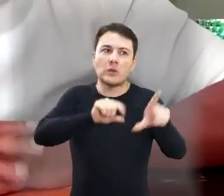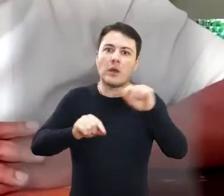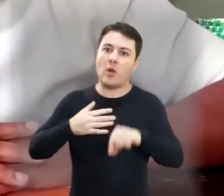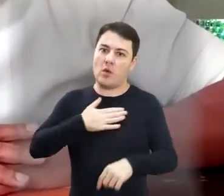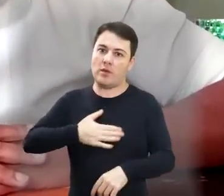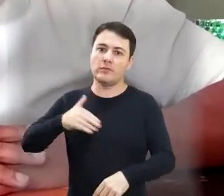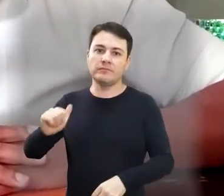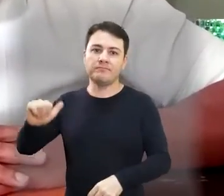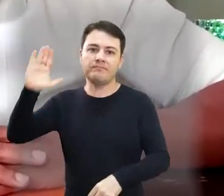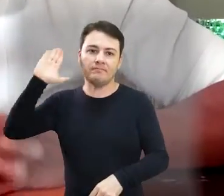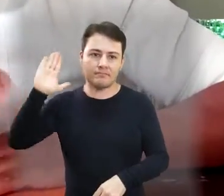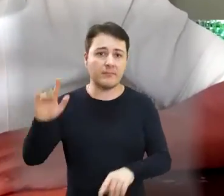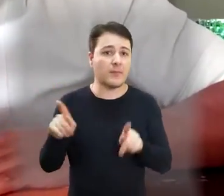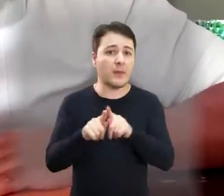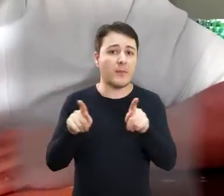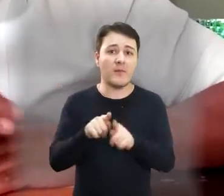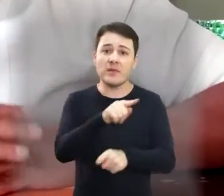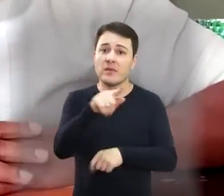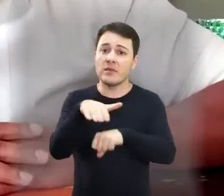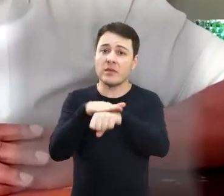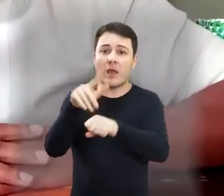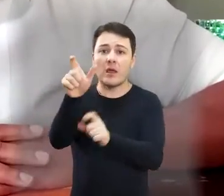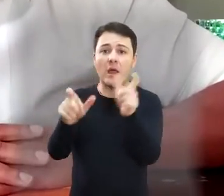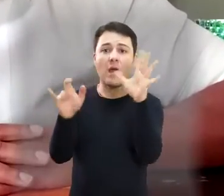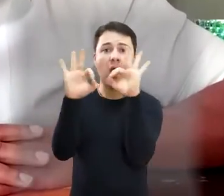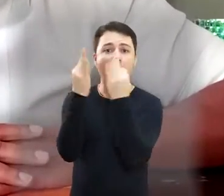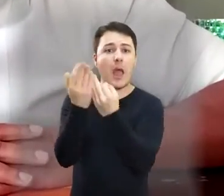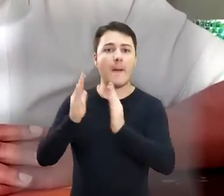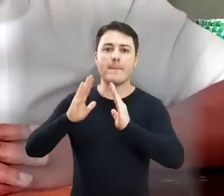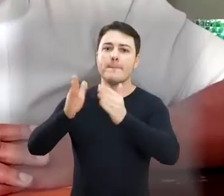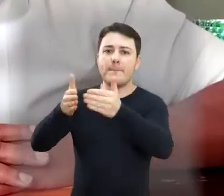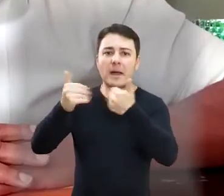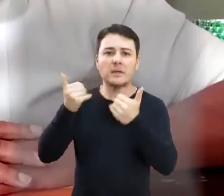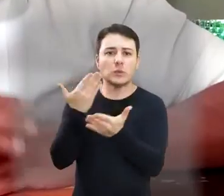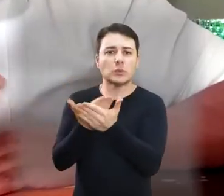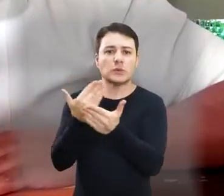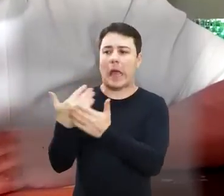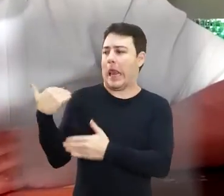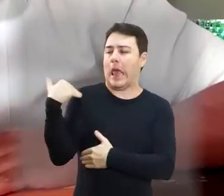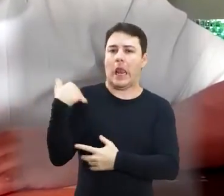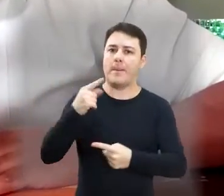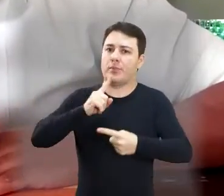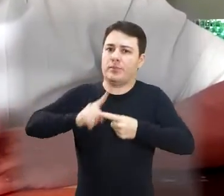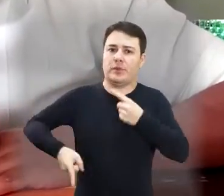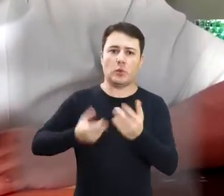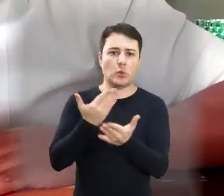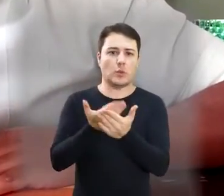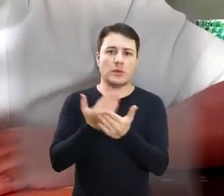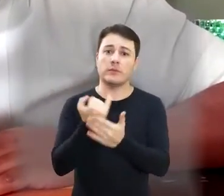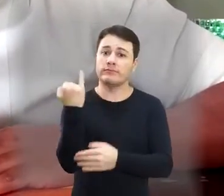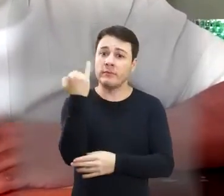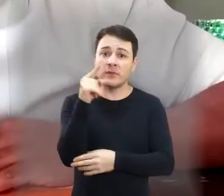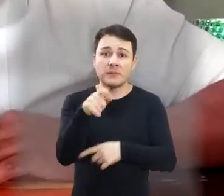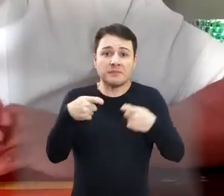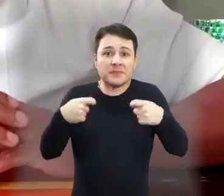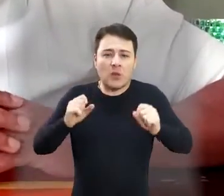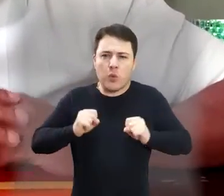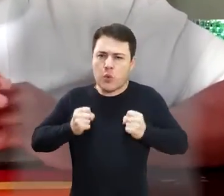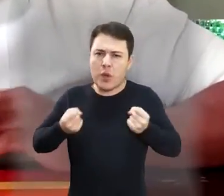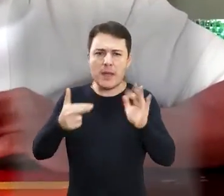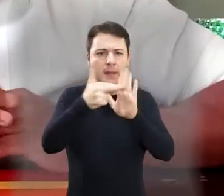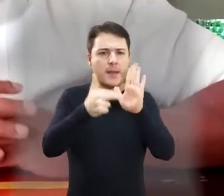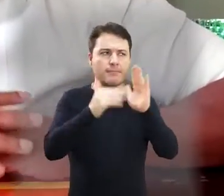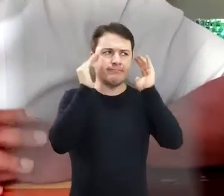com seus familiares sobre não te interromper em um período sagrado de estudos, um período na qual você precisa ter muita